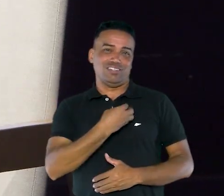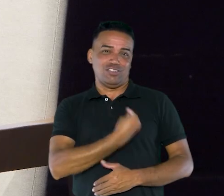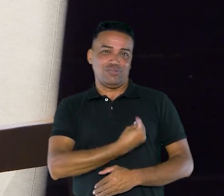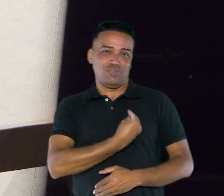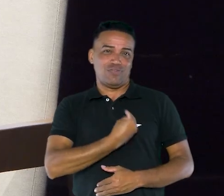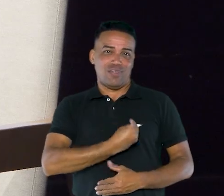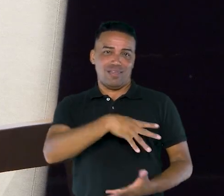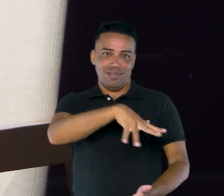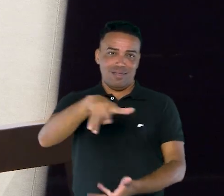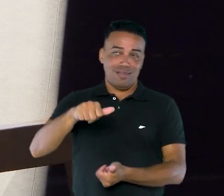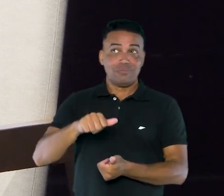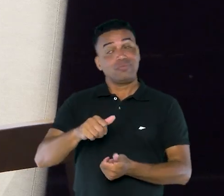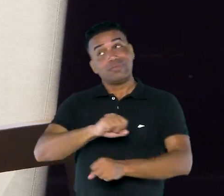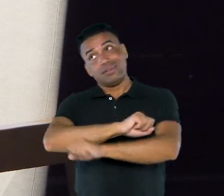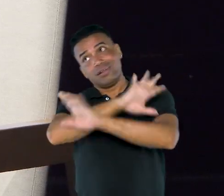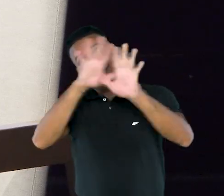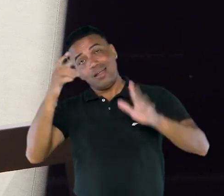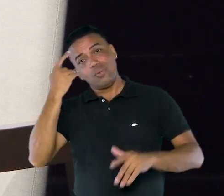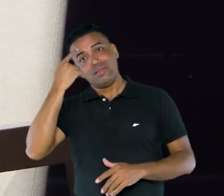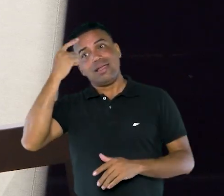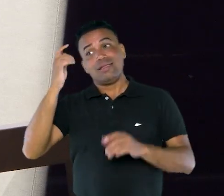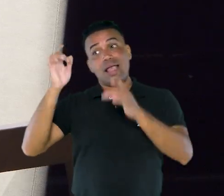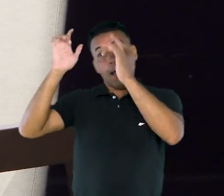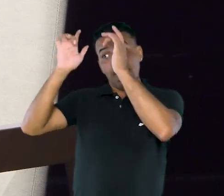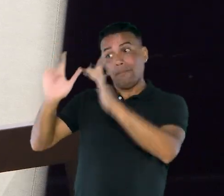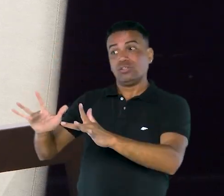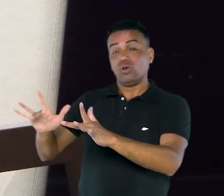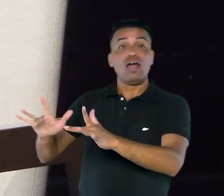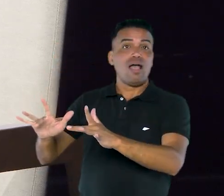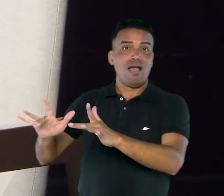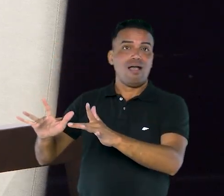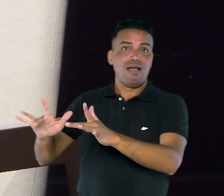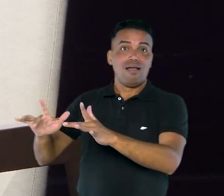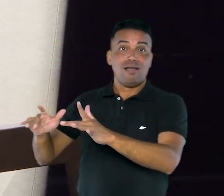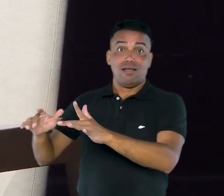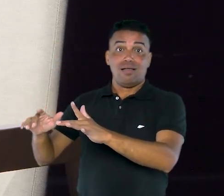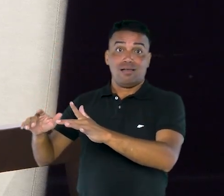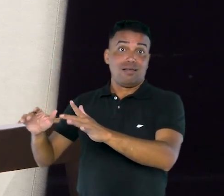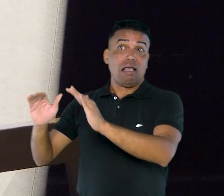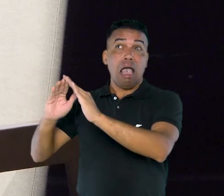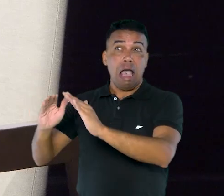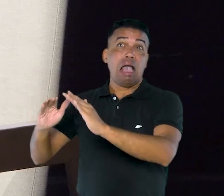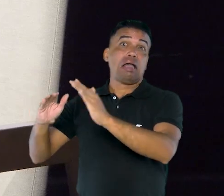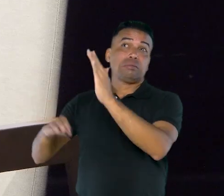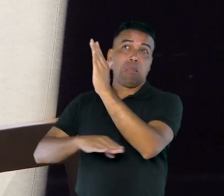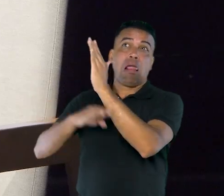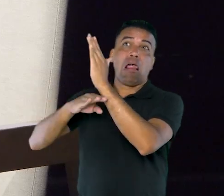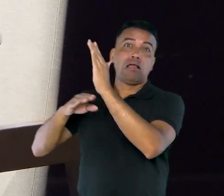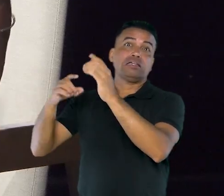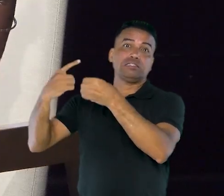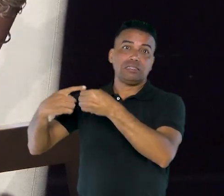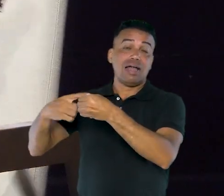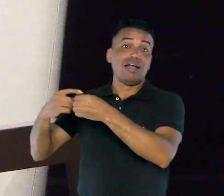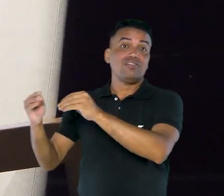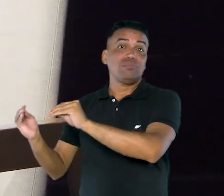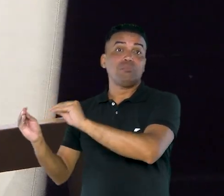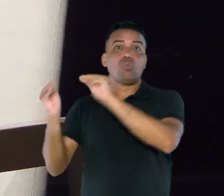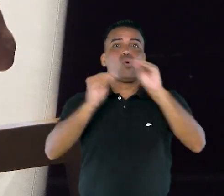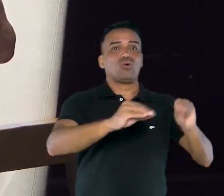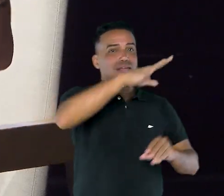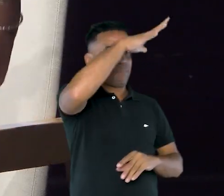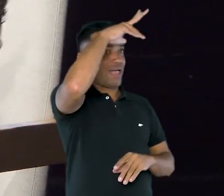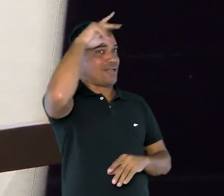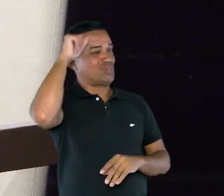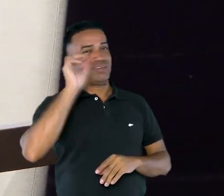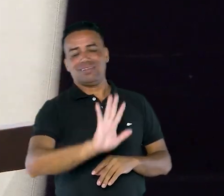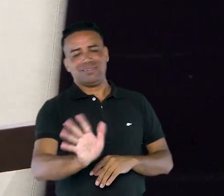é claro que não é a ideia, não é todo mundo abandona aqui agora e vai morar lá no meio da Amazônia. Claro que não é isso. Mas é que elementos